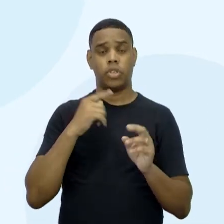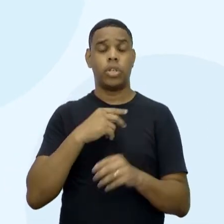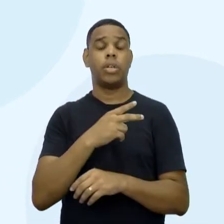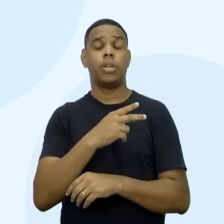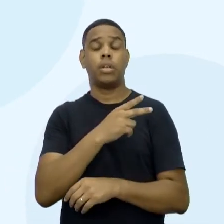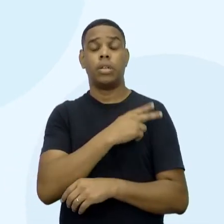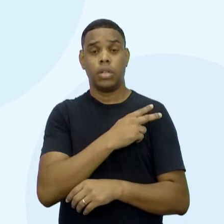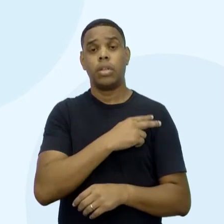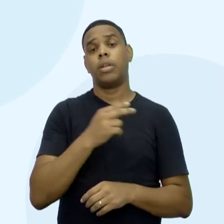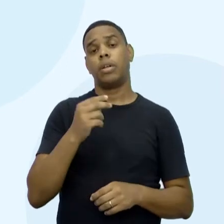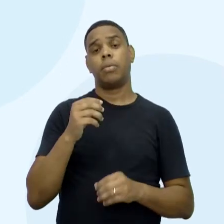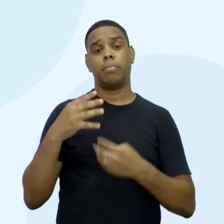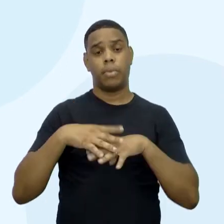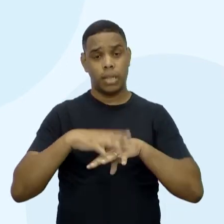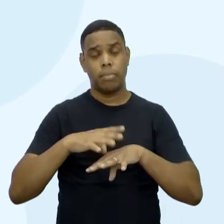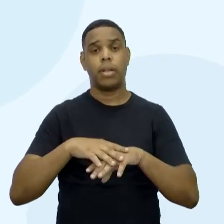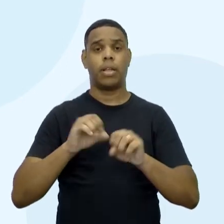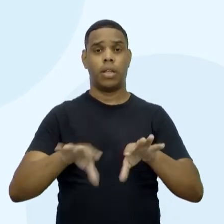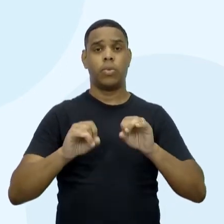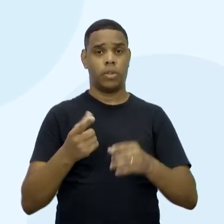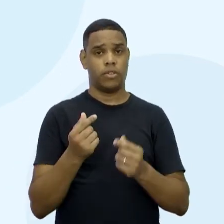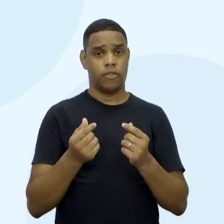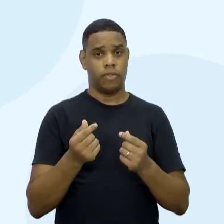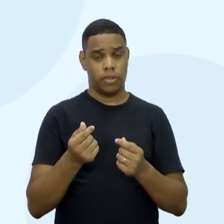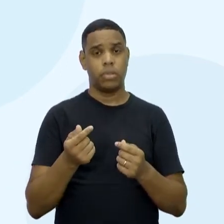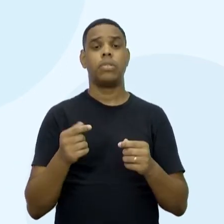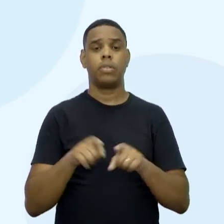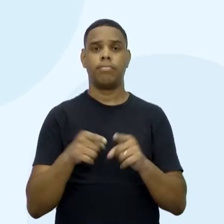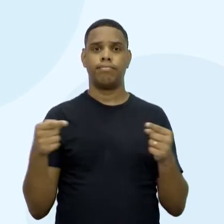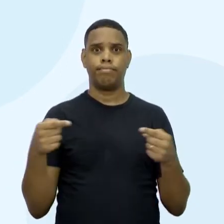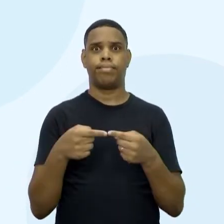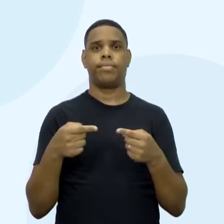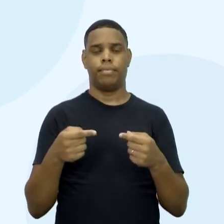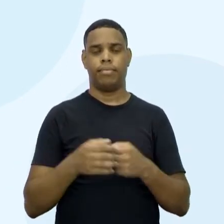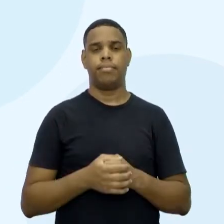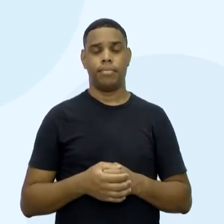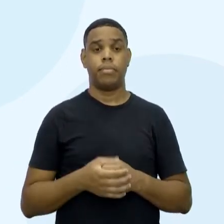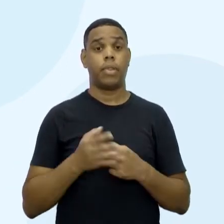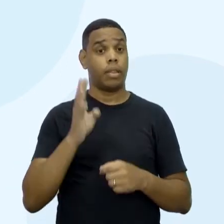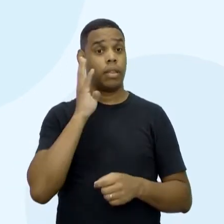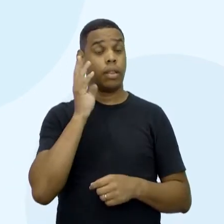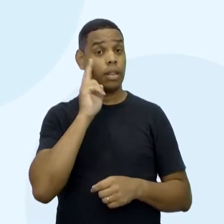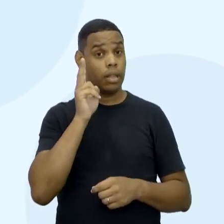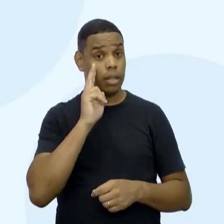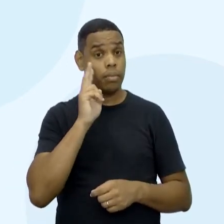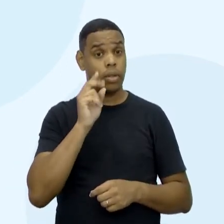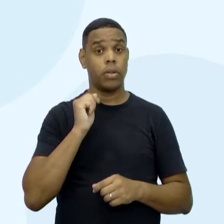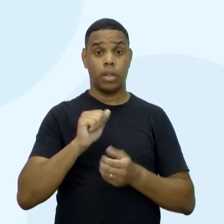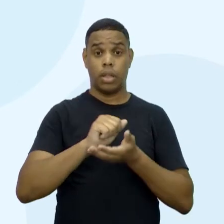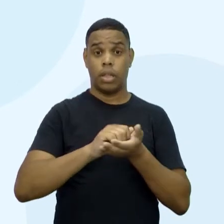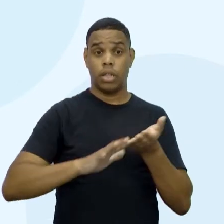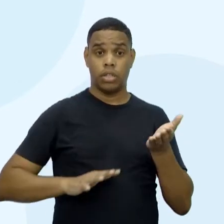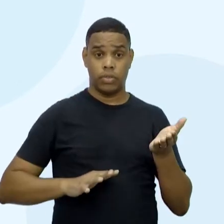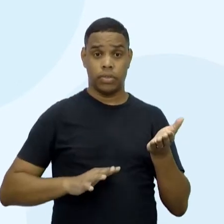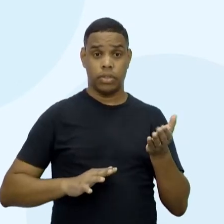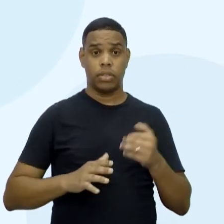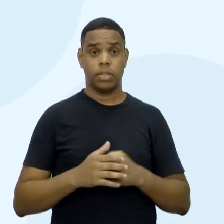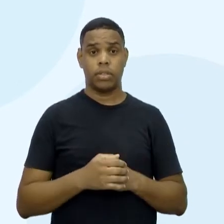Matemática Conectada, Educação Financeira em Conexão. Lembrando que essa é a